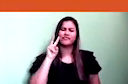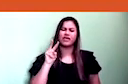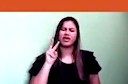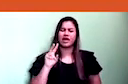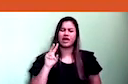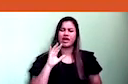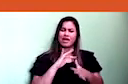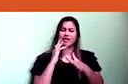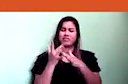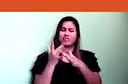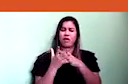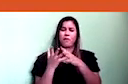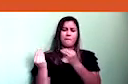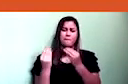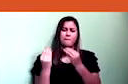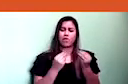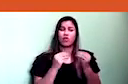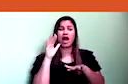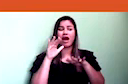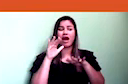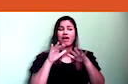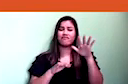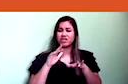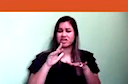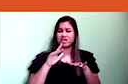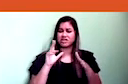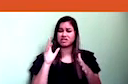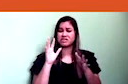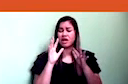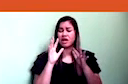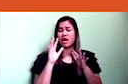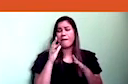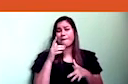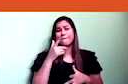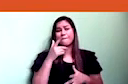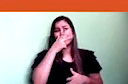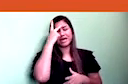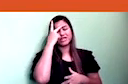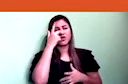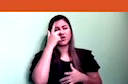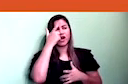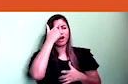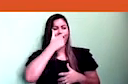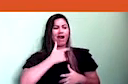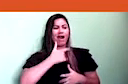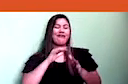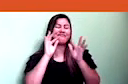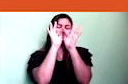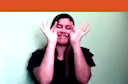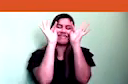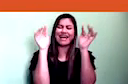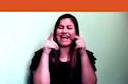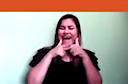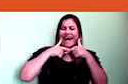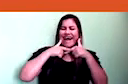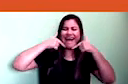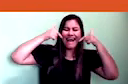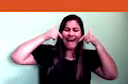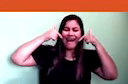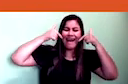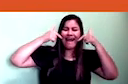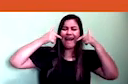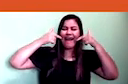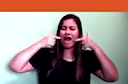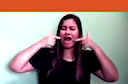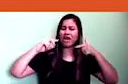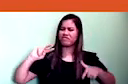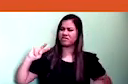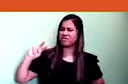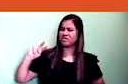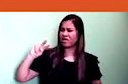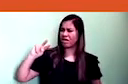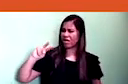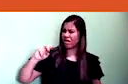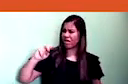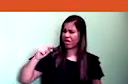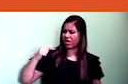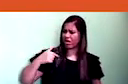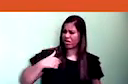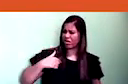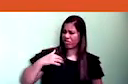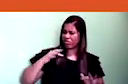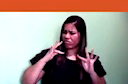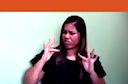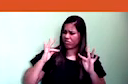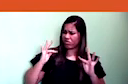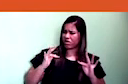sociais, às vezes uma felicidade, né, exagerada nas redes sociais, e aí você se projeta naquilo e começa a